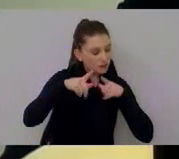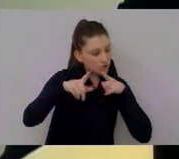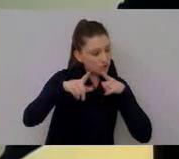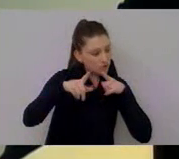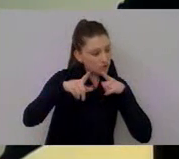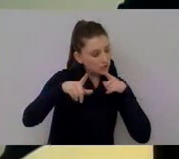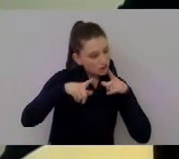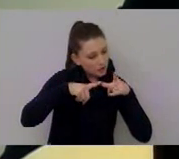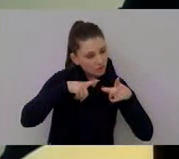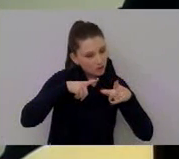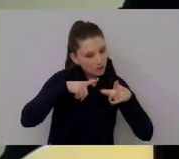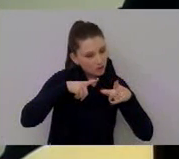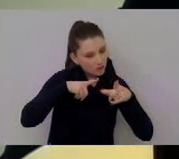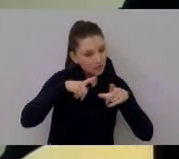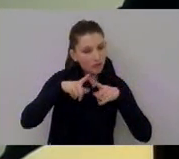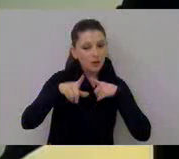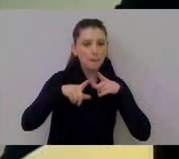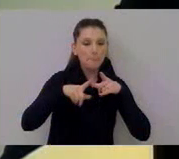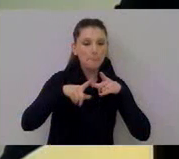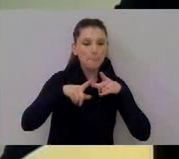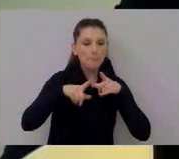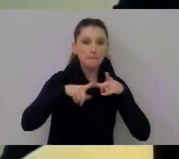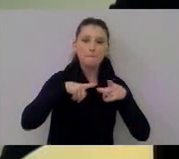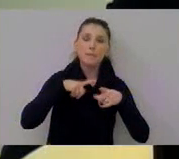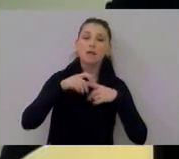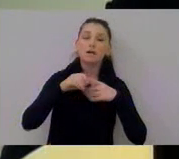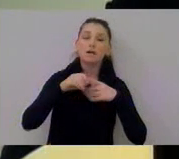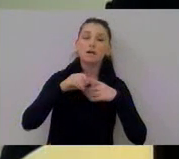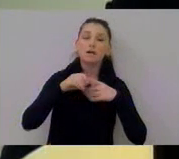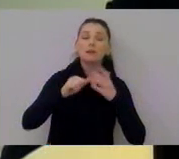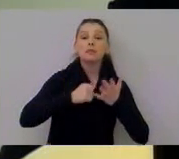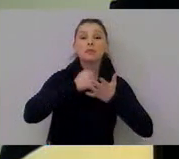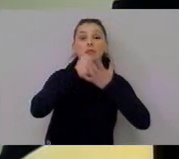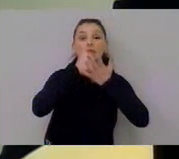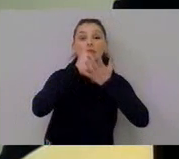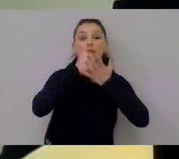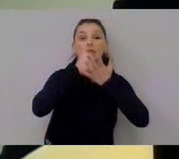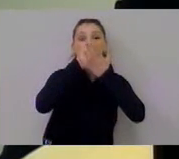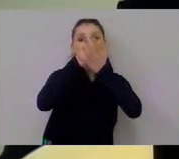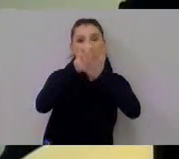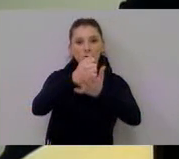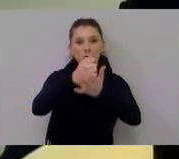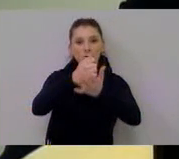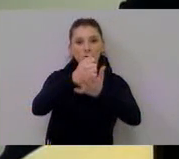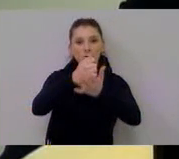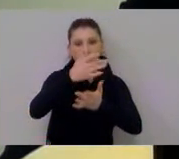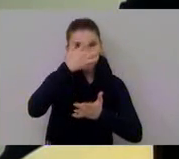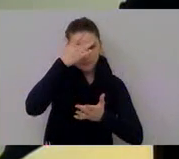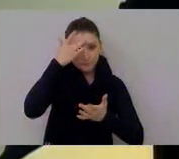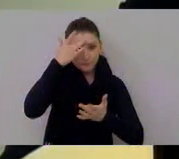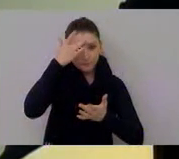em benefício do povo catarinense.